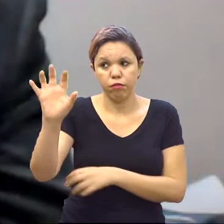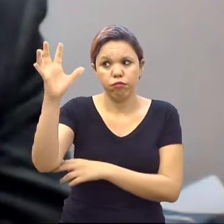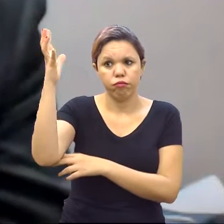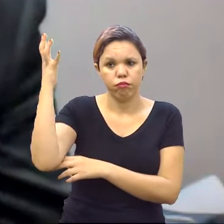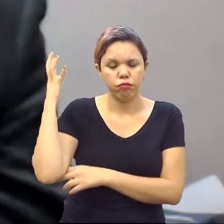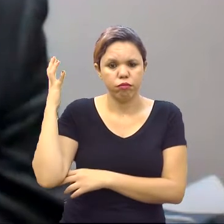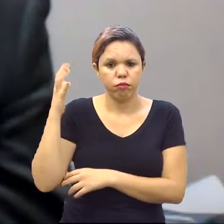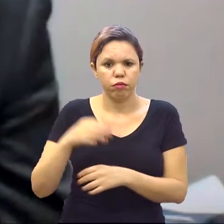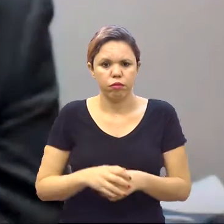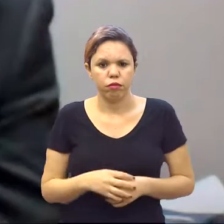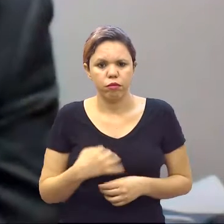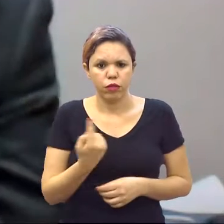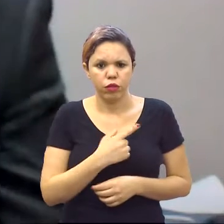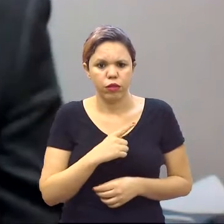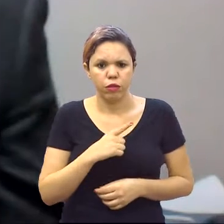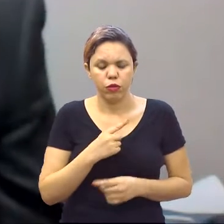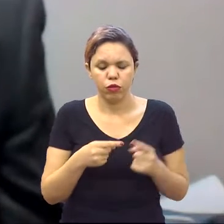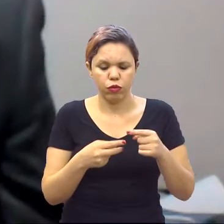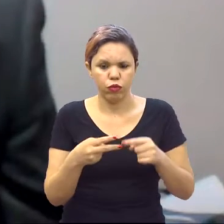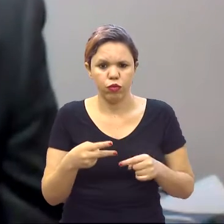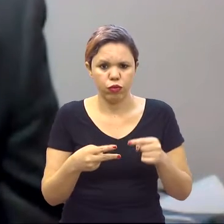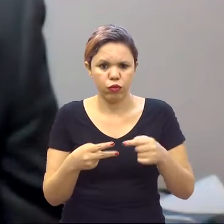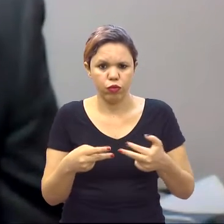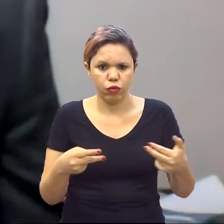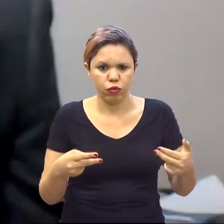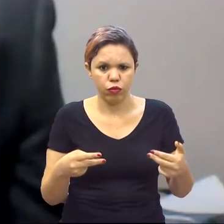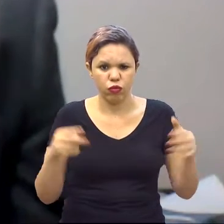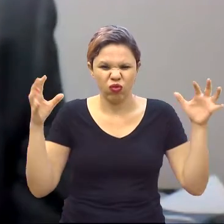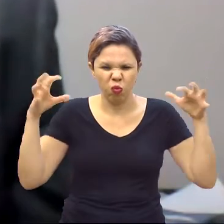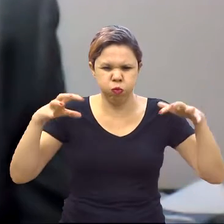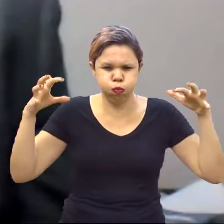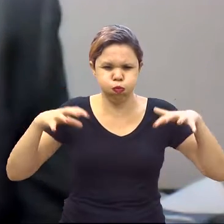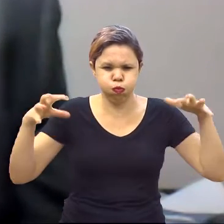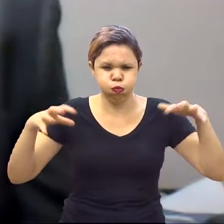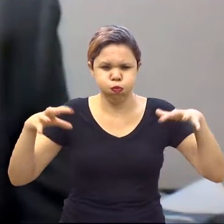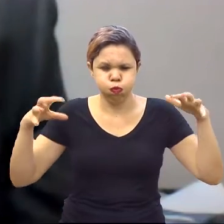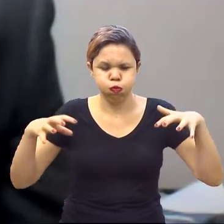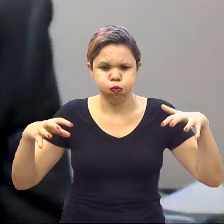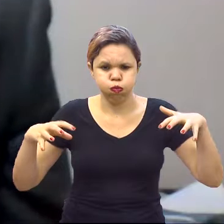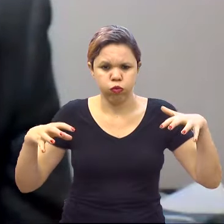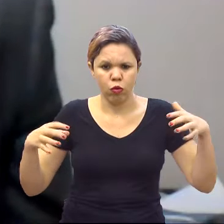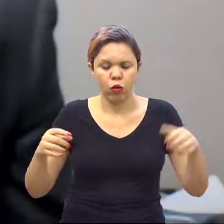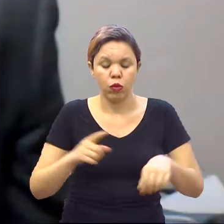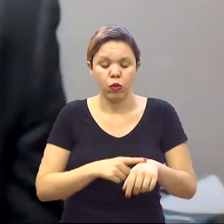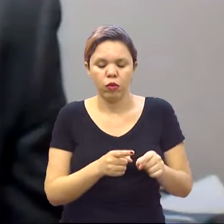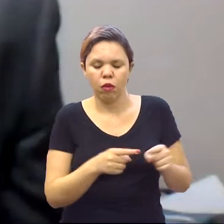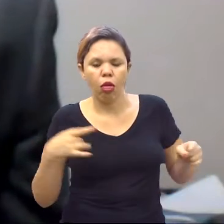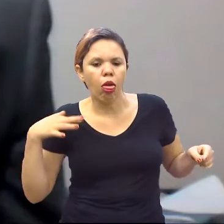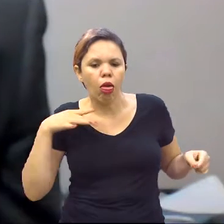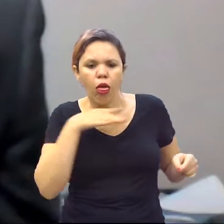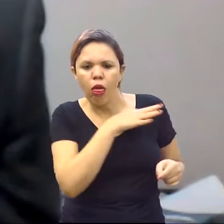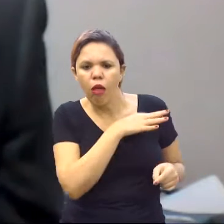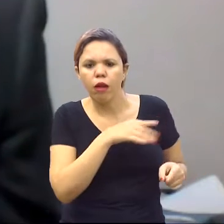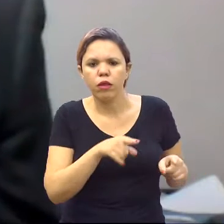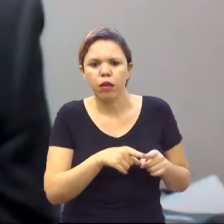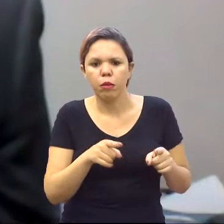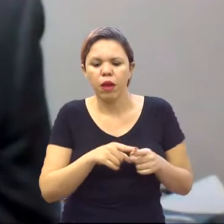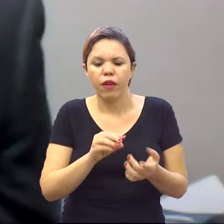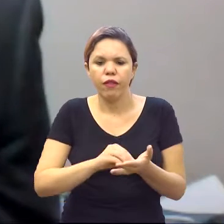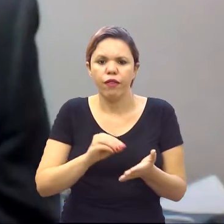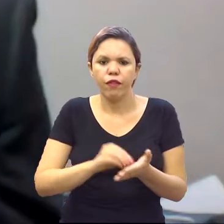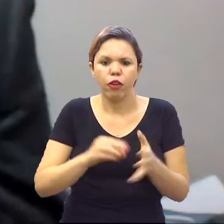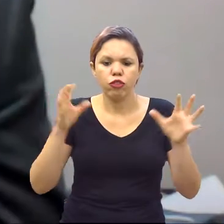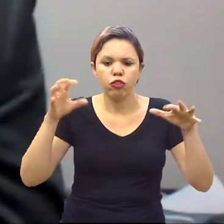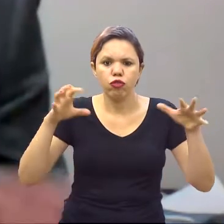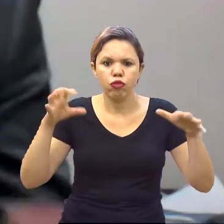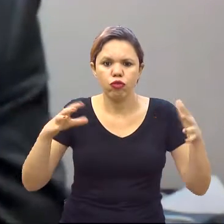climáticos extremos. Porque nós temos as duas situações: chuvas excessivas no verão e falta de chuva nas